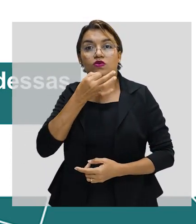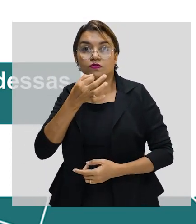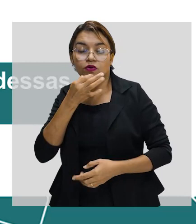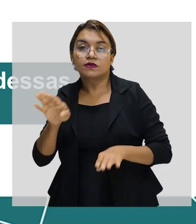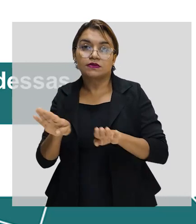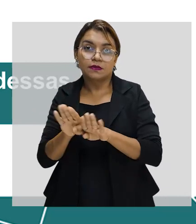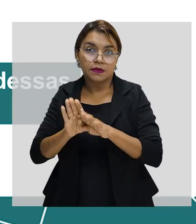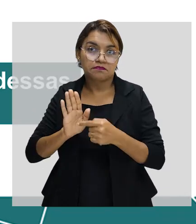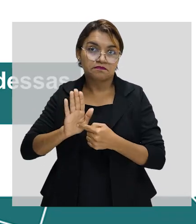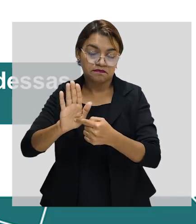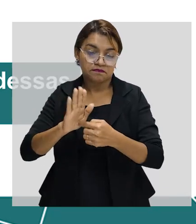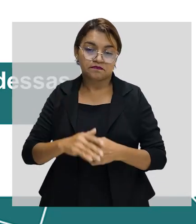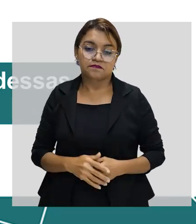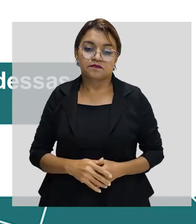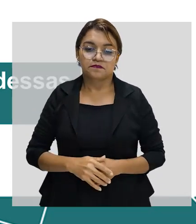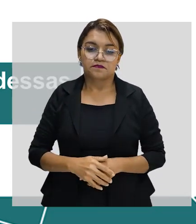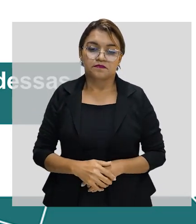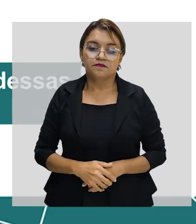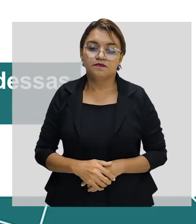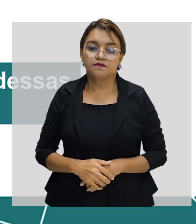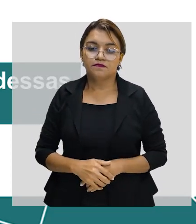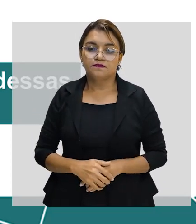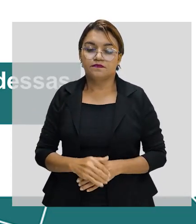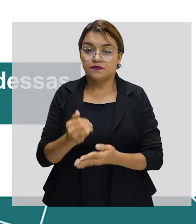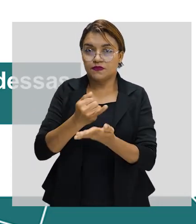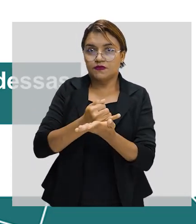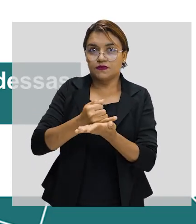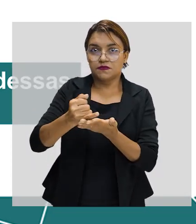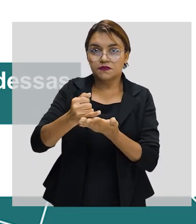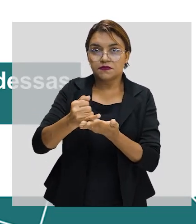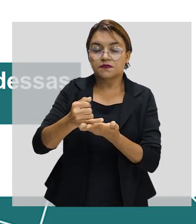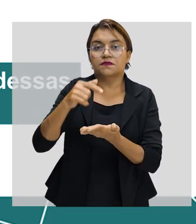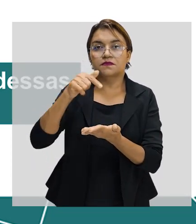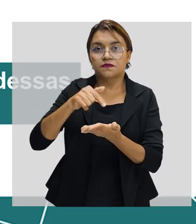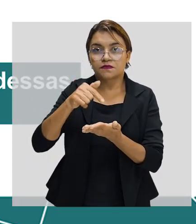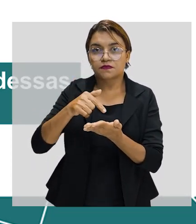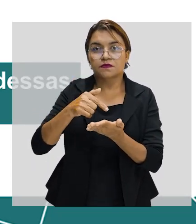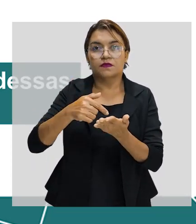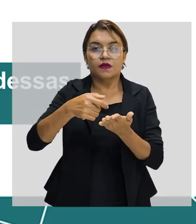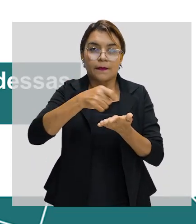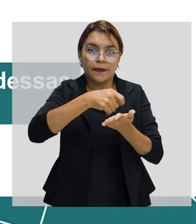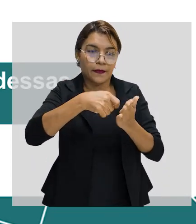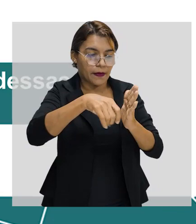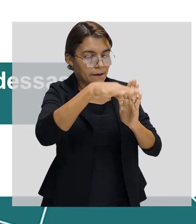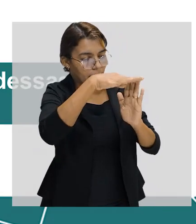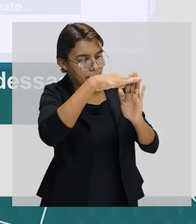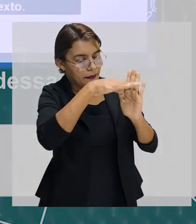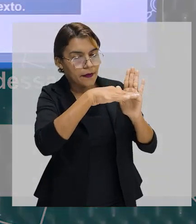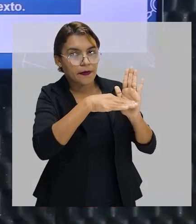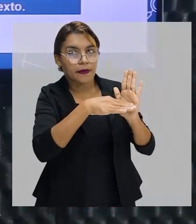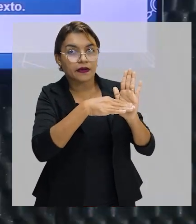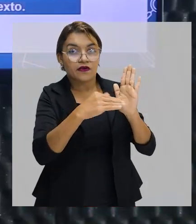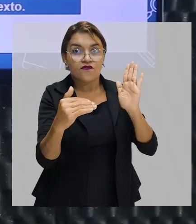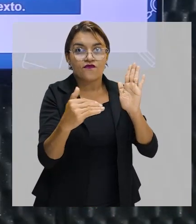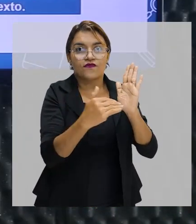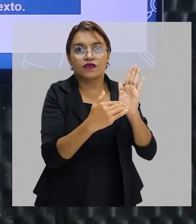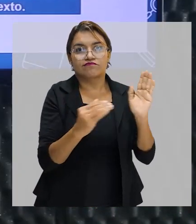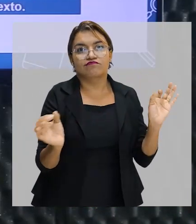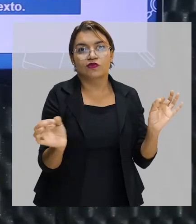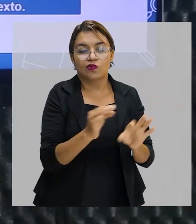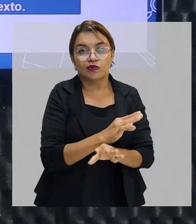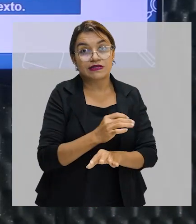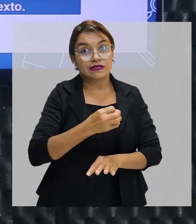tá? No caso, a introdução, um desenvolvimento e uma conclusão. Se